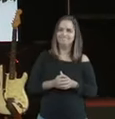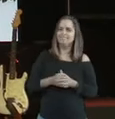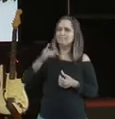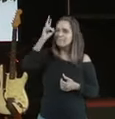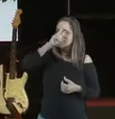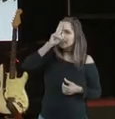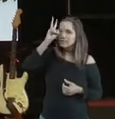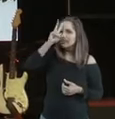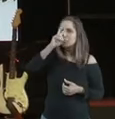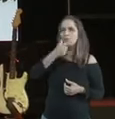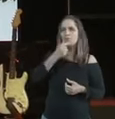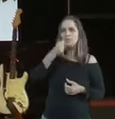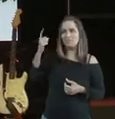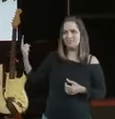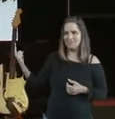Onde estão?